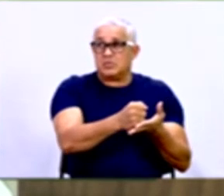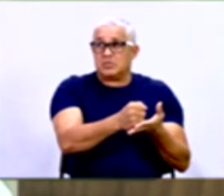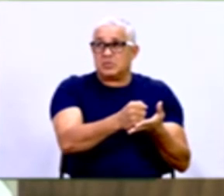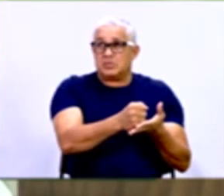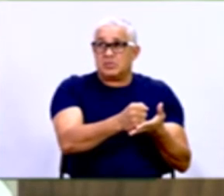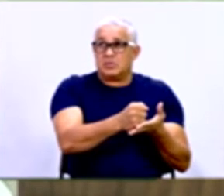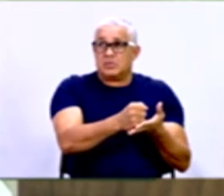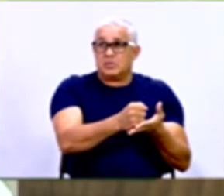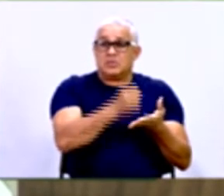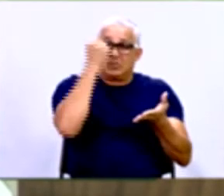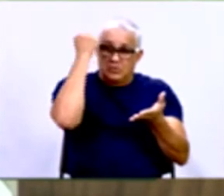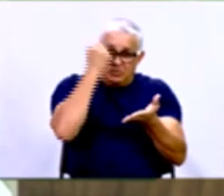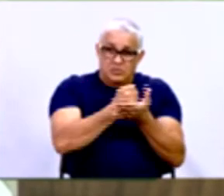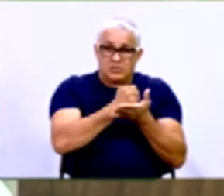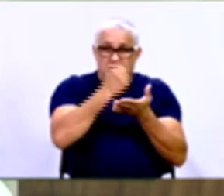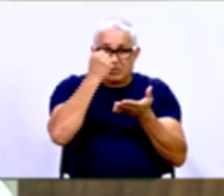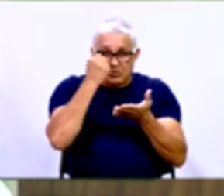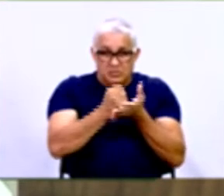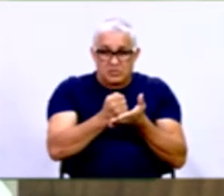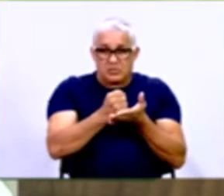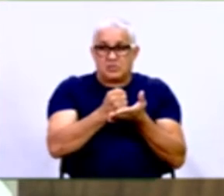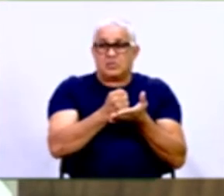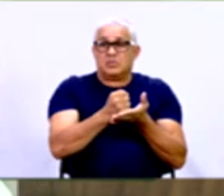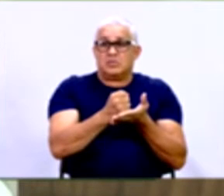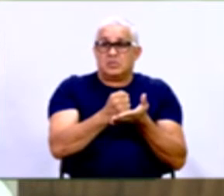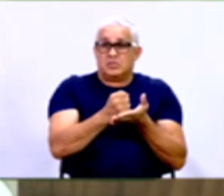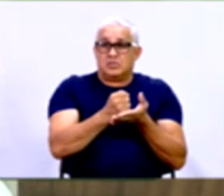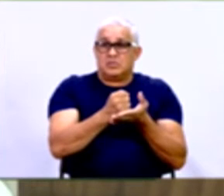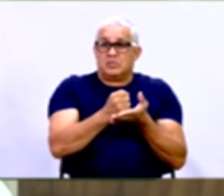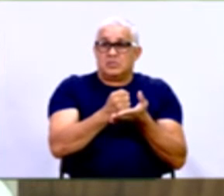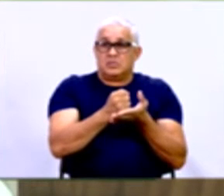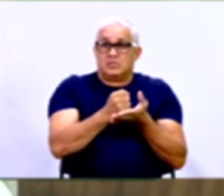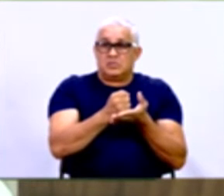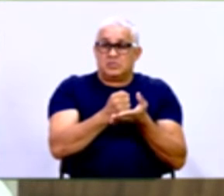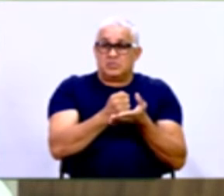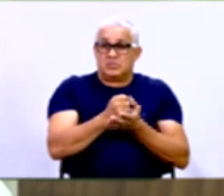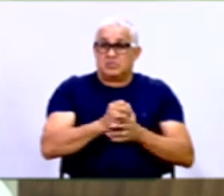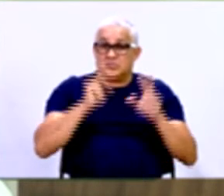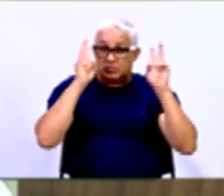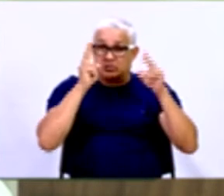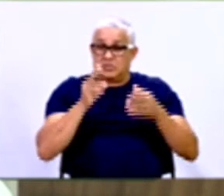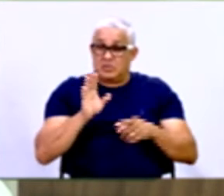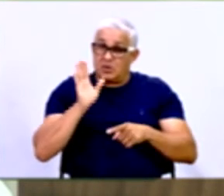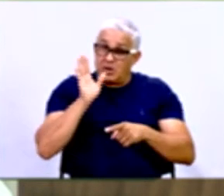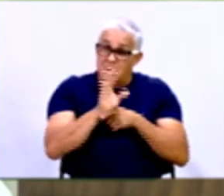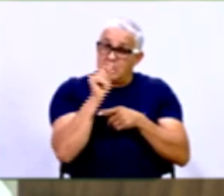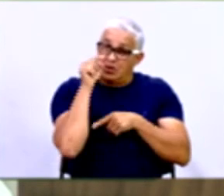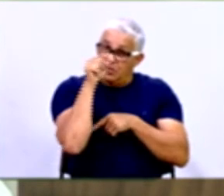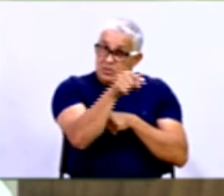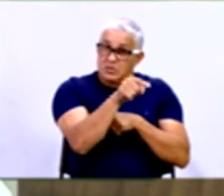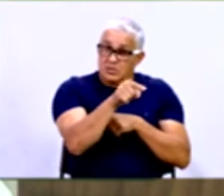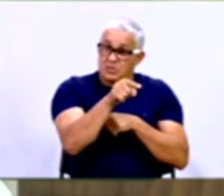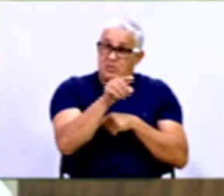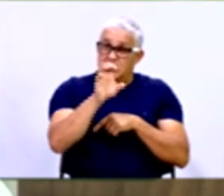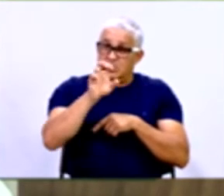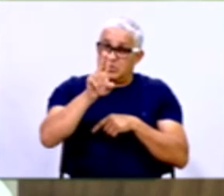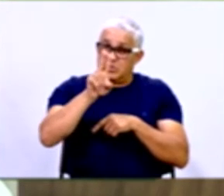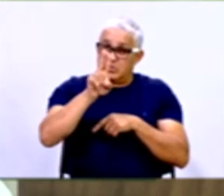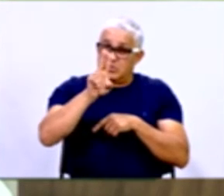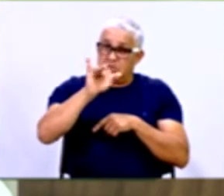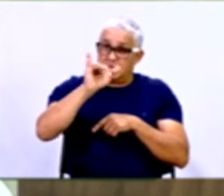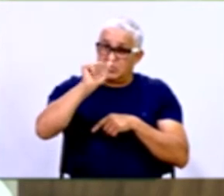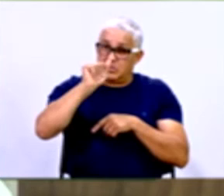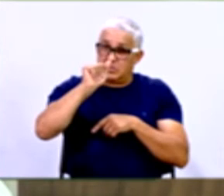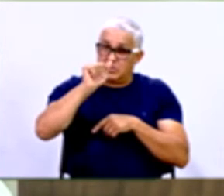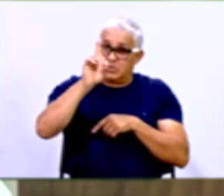para contratar ou para dar aquele valor para ajudar a ter um cuidador, uma pessoa que cuidasse